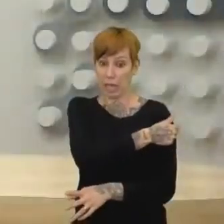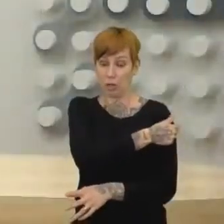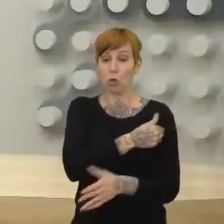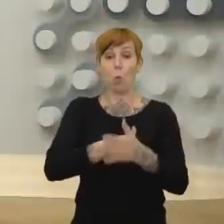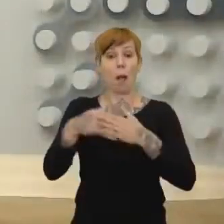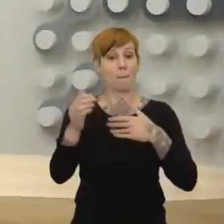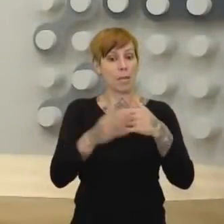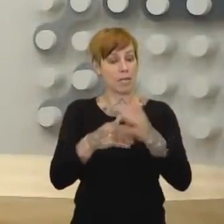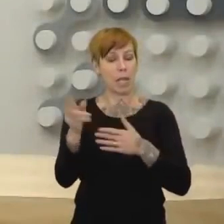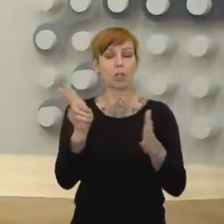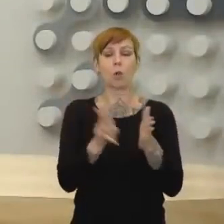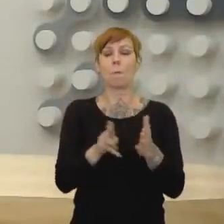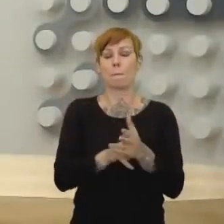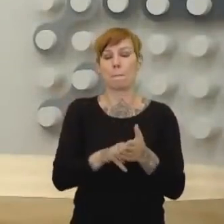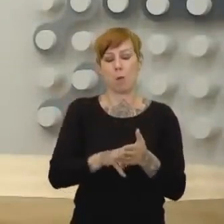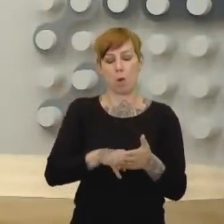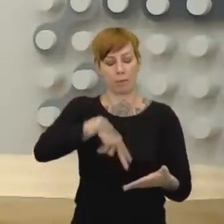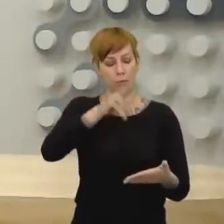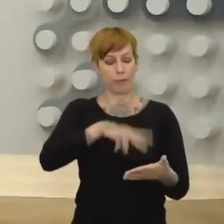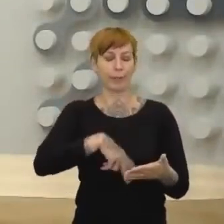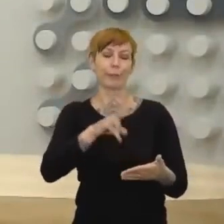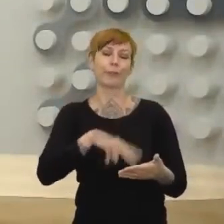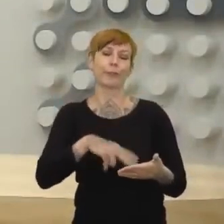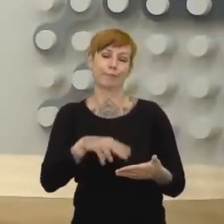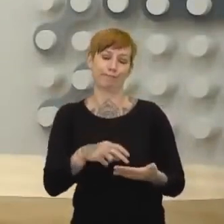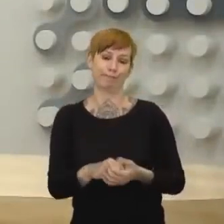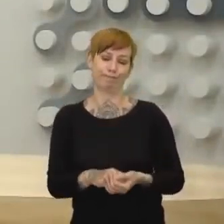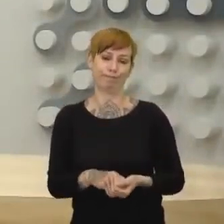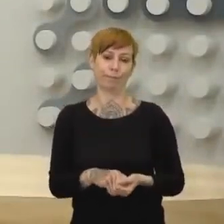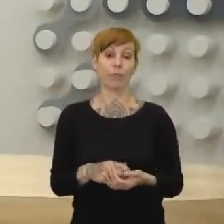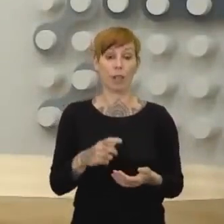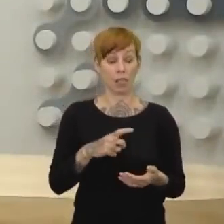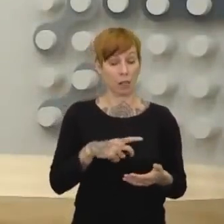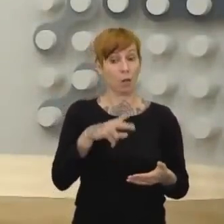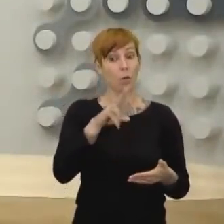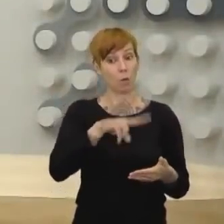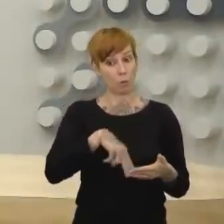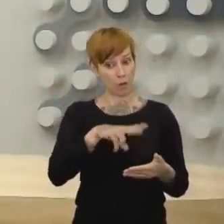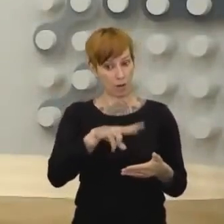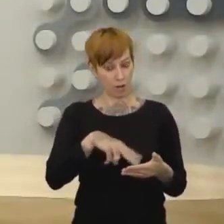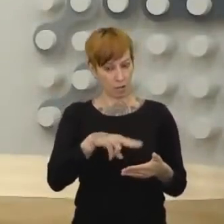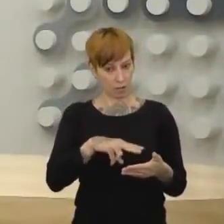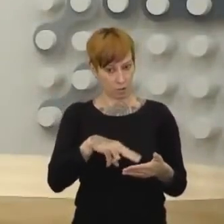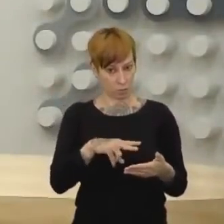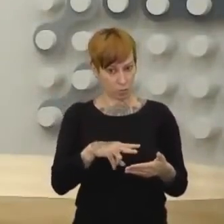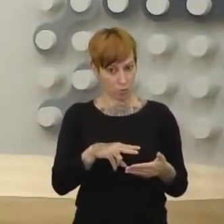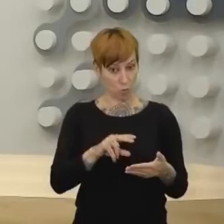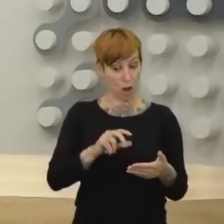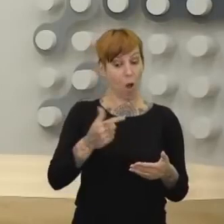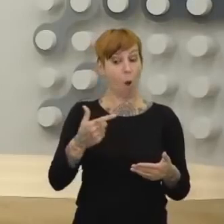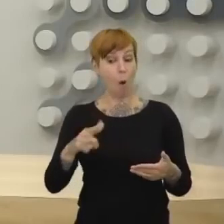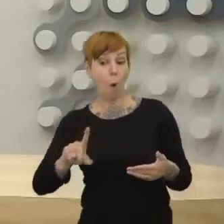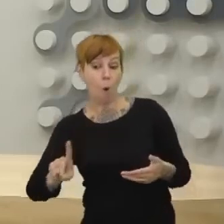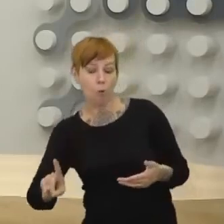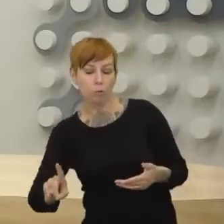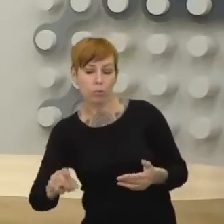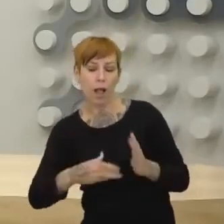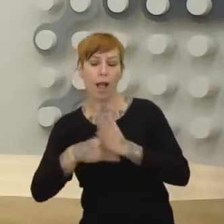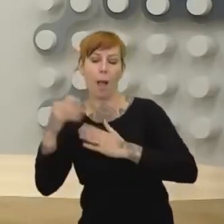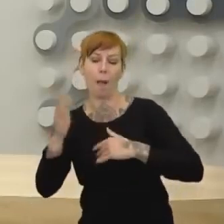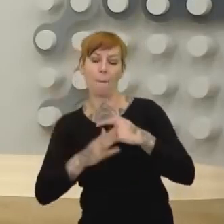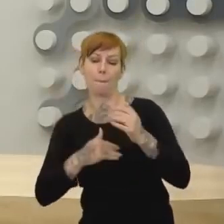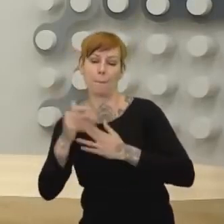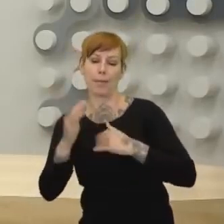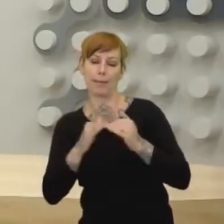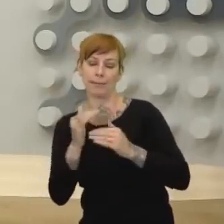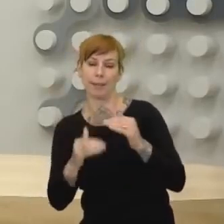uma coisa é leitura e outra coisa é habilidade avançada de leitura. Como